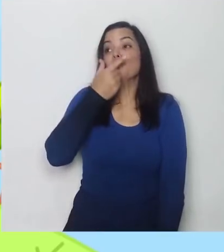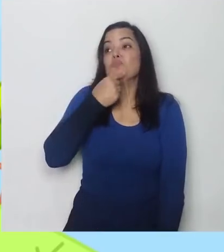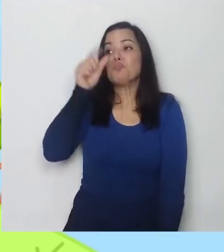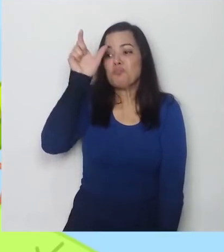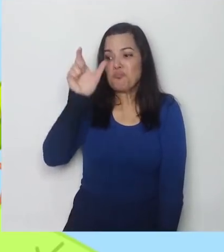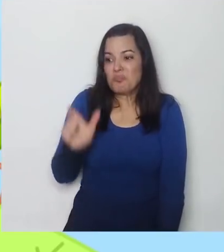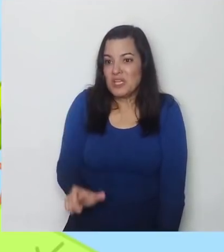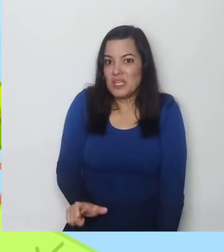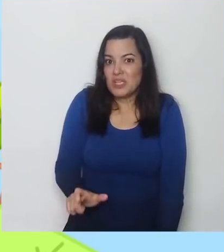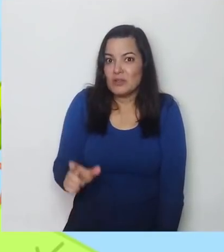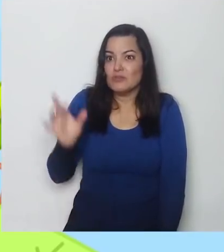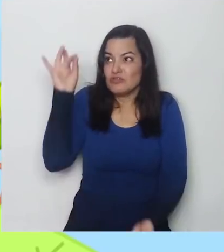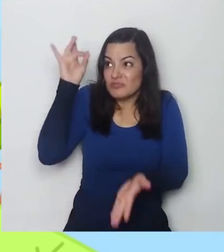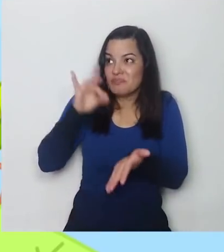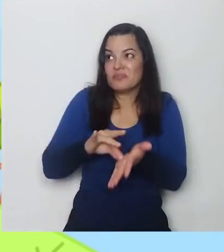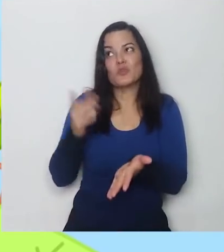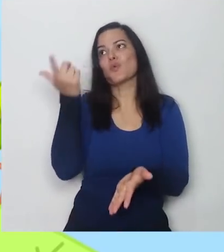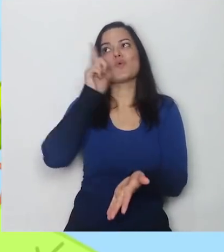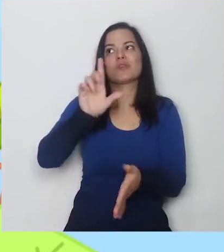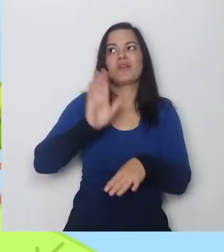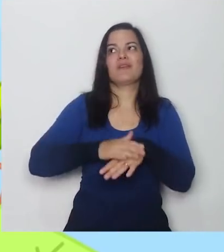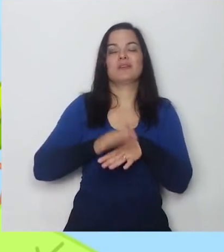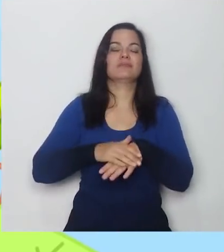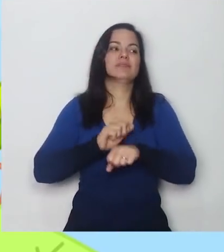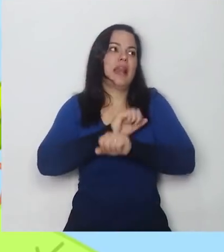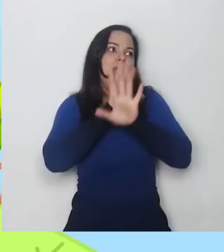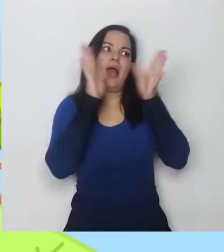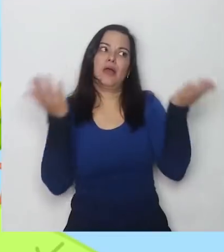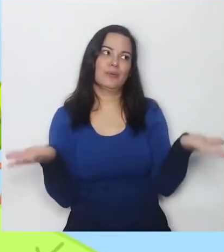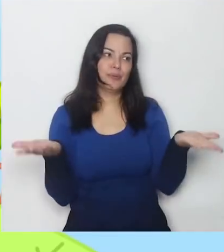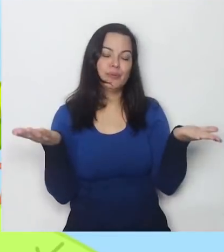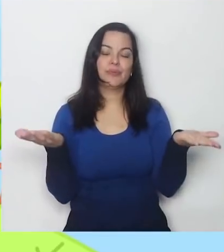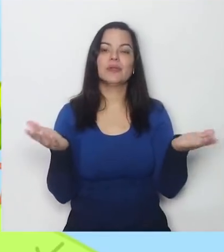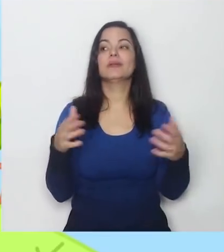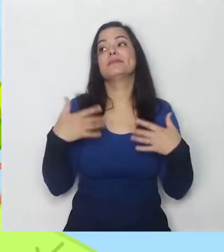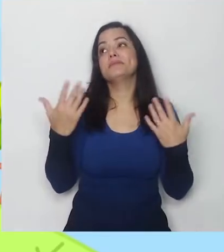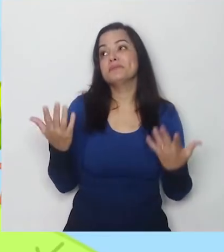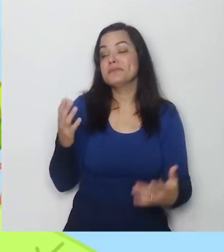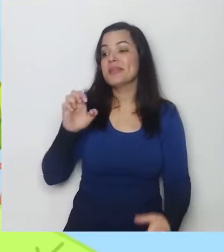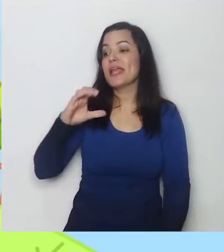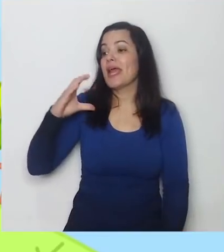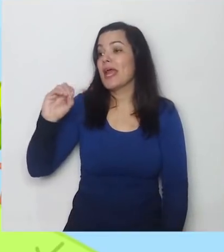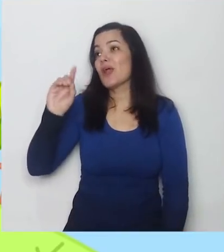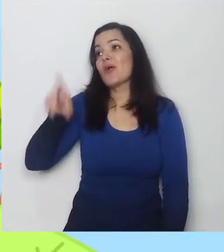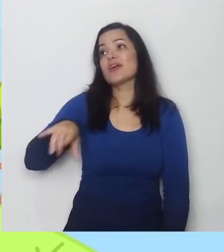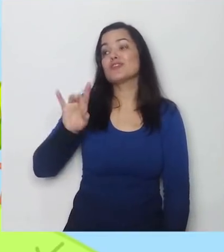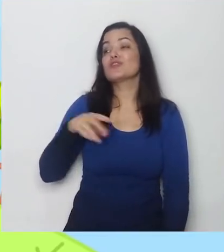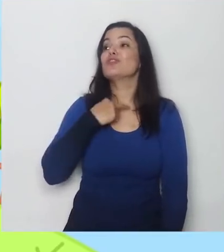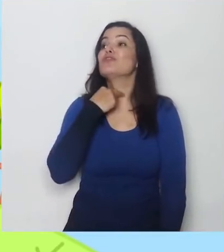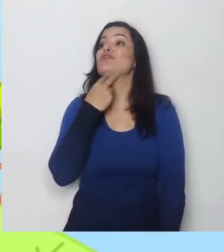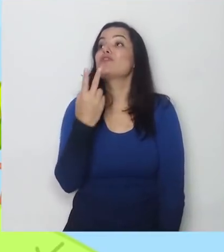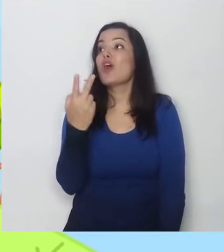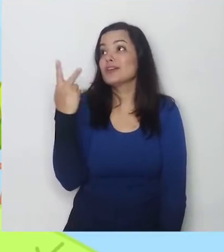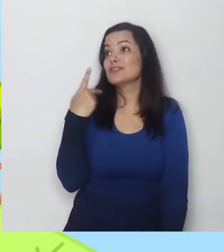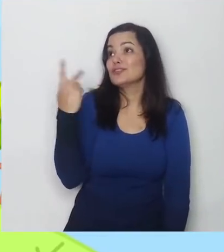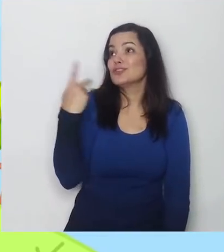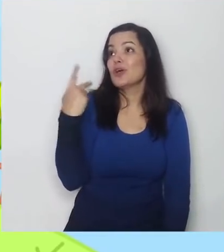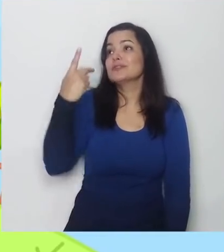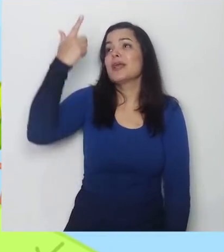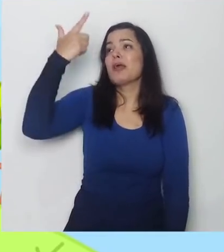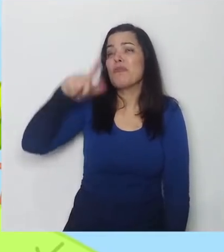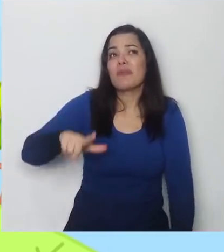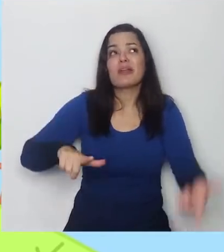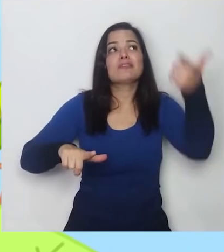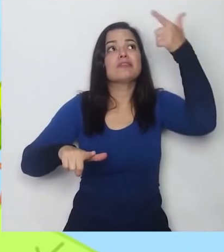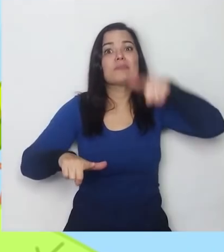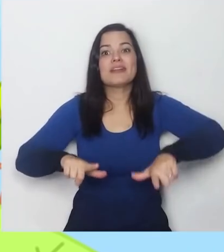Claro que não. Então, acho que o Eco é só a voz da gente que se repete. E repete,